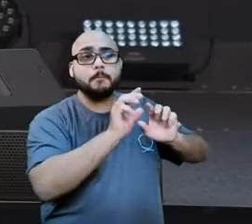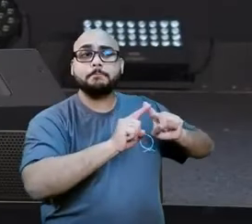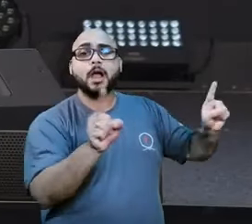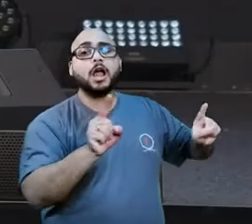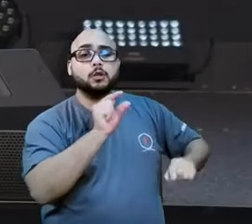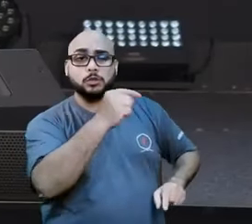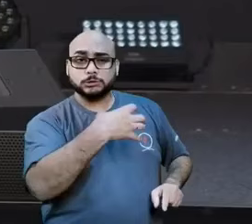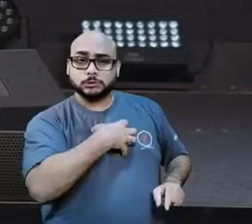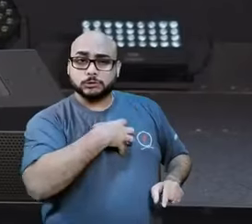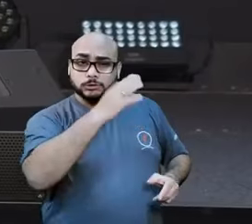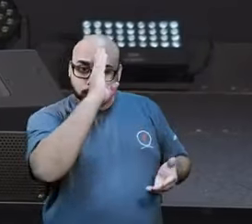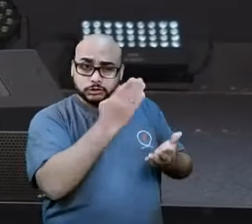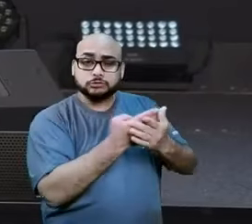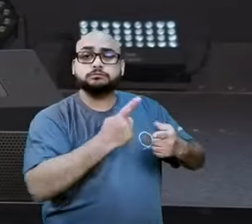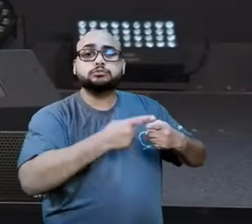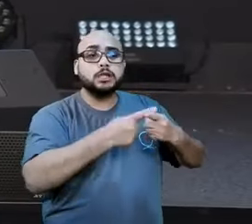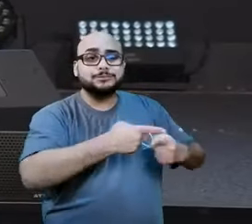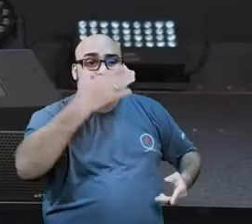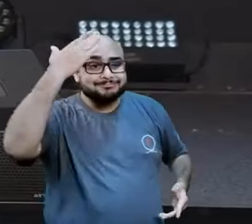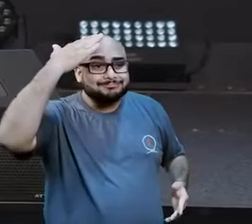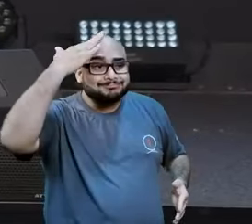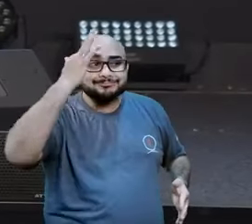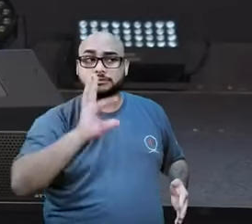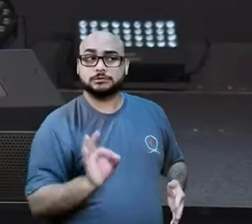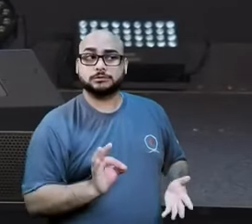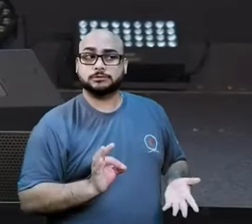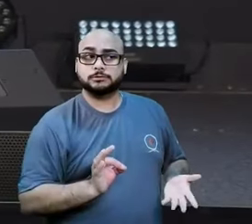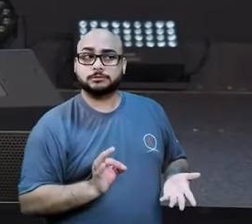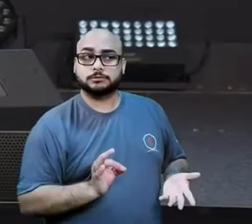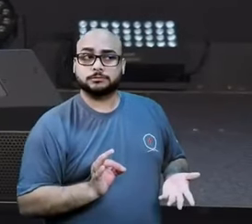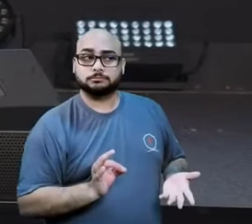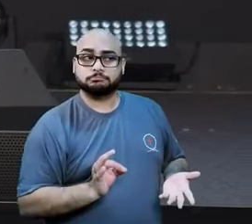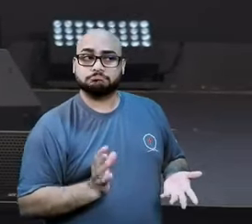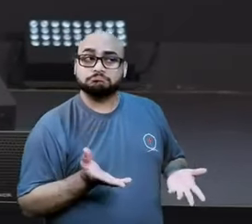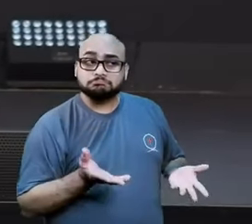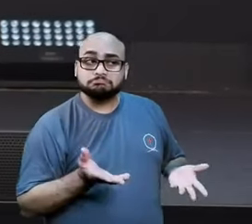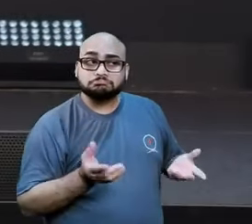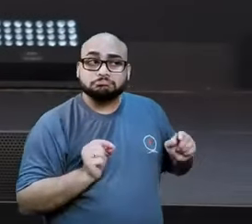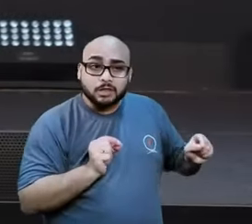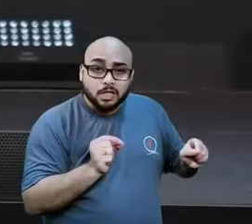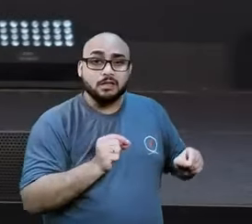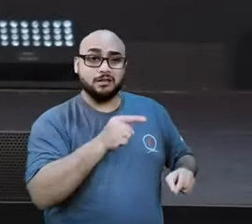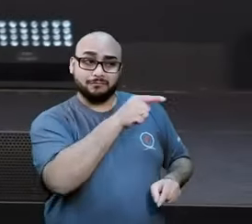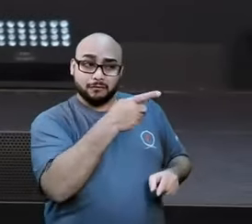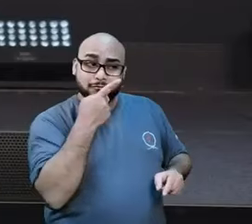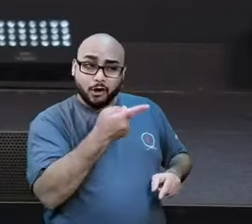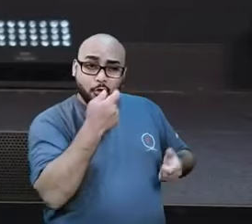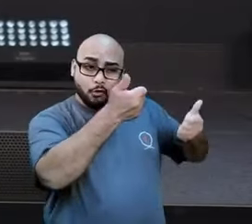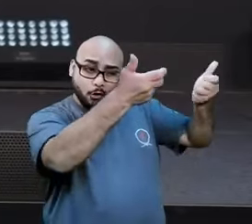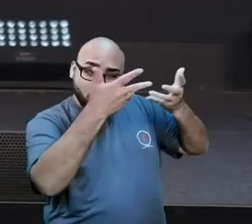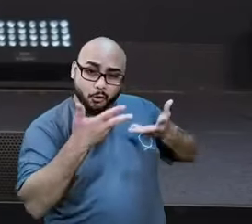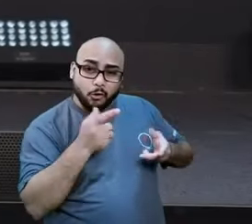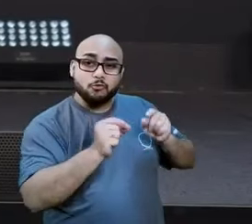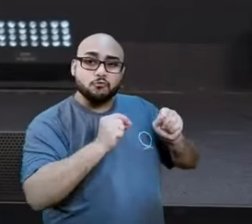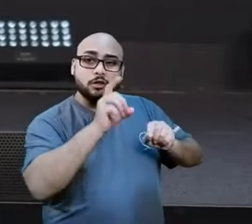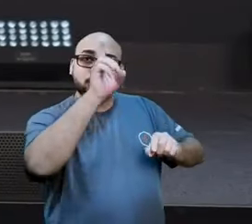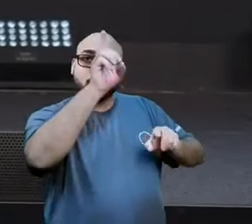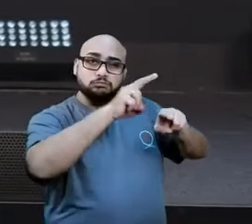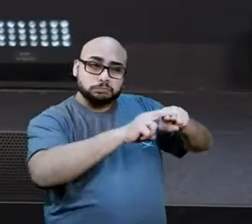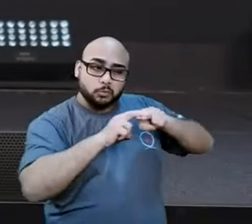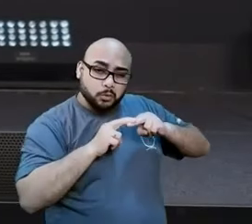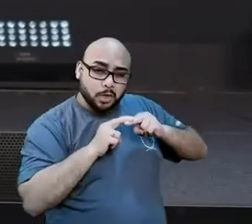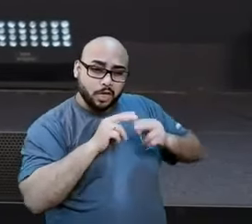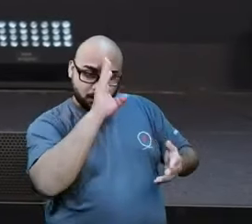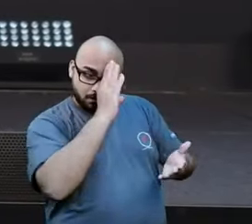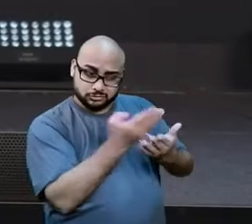entendendo vamos lá você diz que não entende muita coisa de Deus por isso não crê em Deus e eu